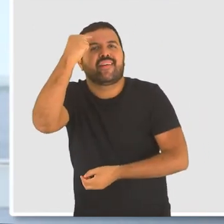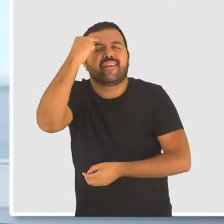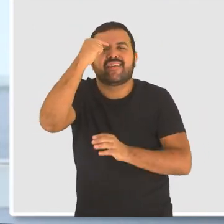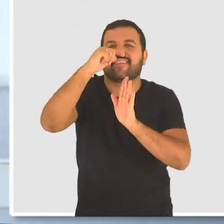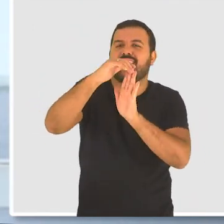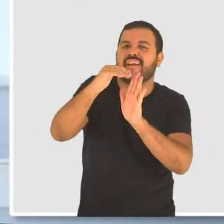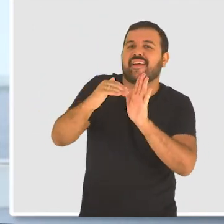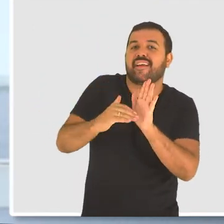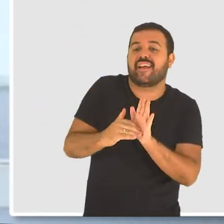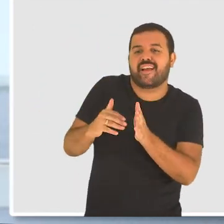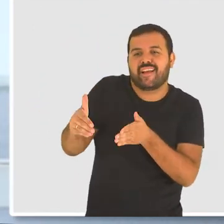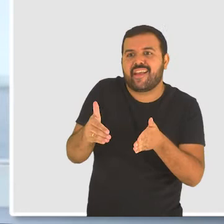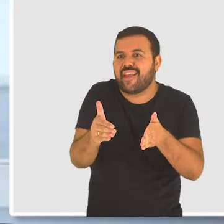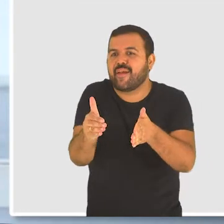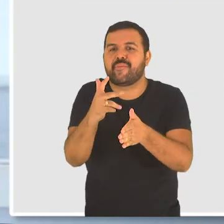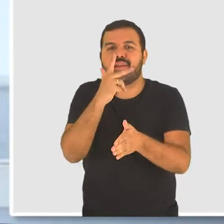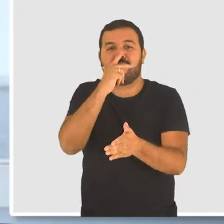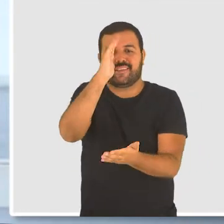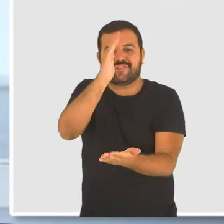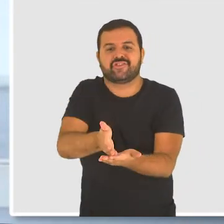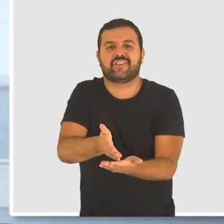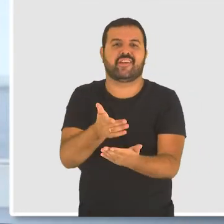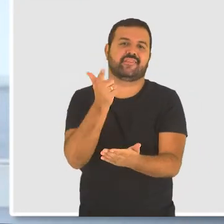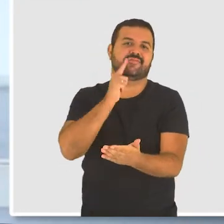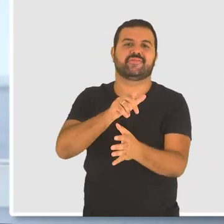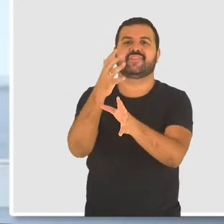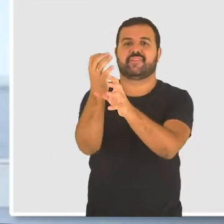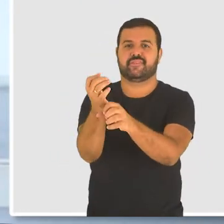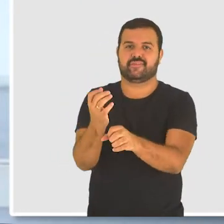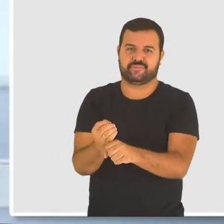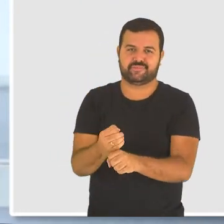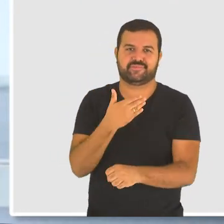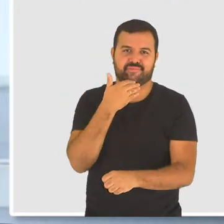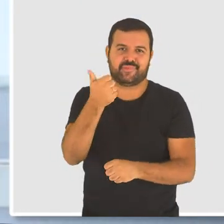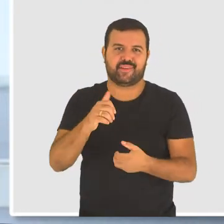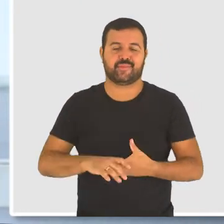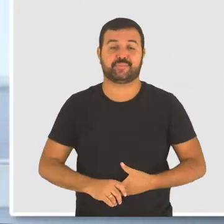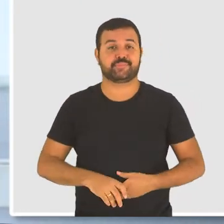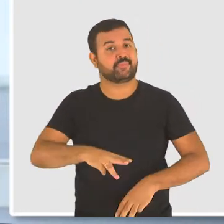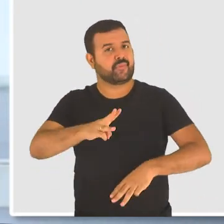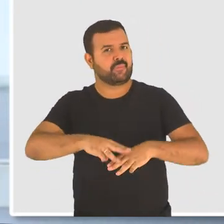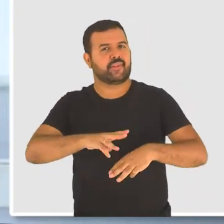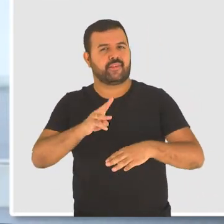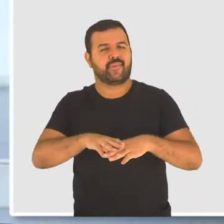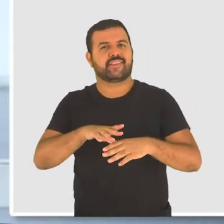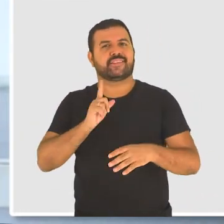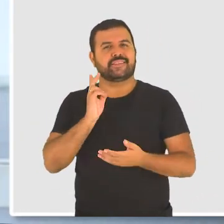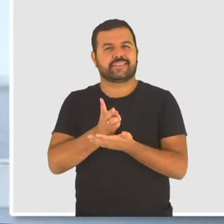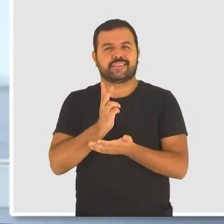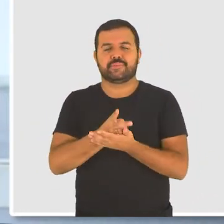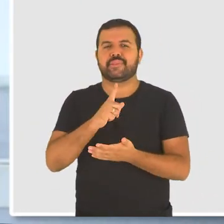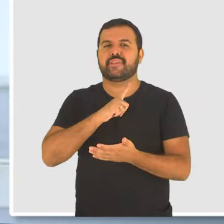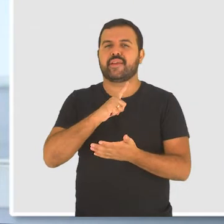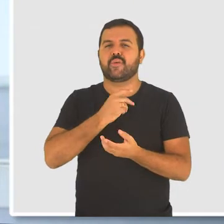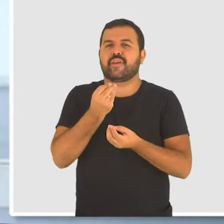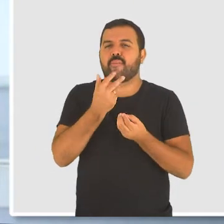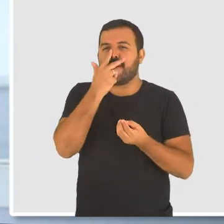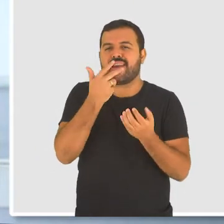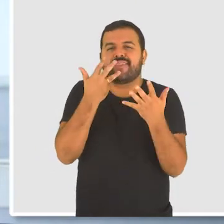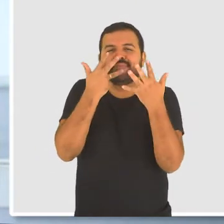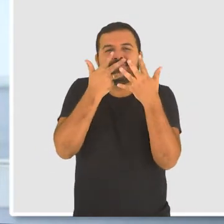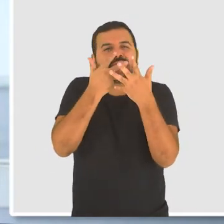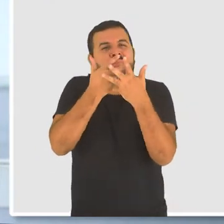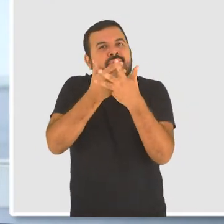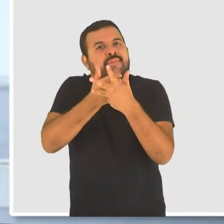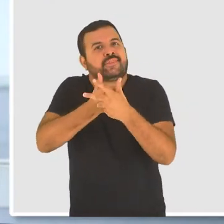encontrar modos mais encurtados e, portanto, melhores, porque a matemática também preza por essa